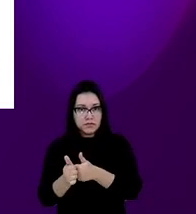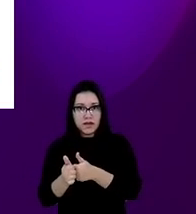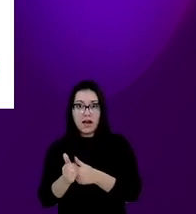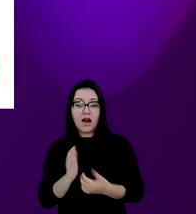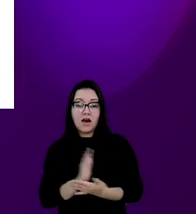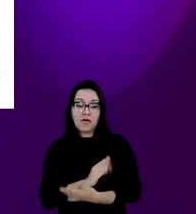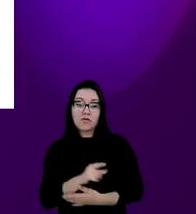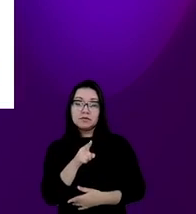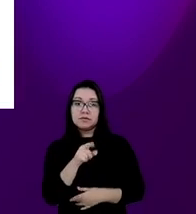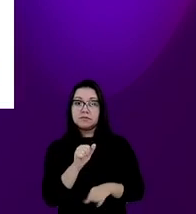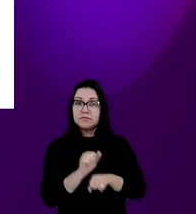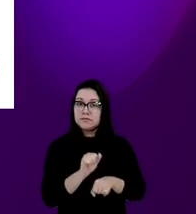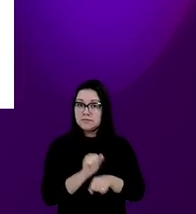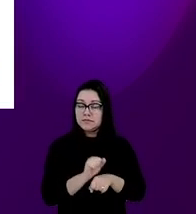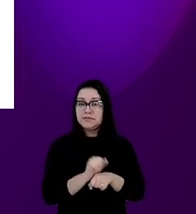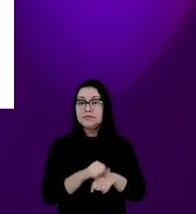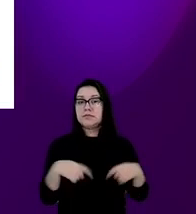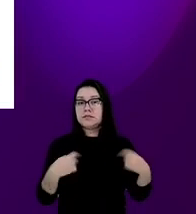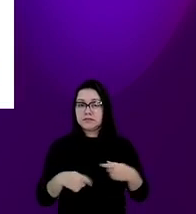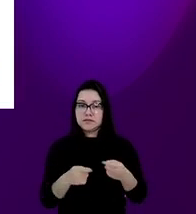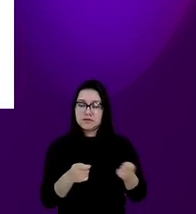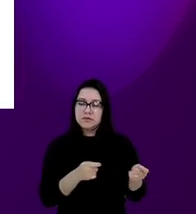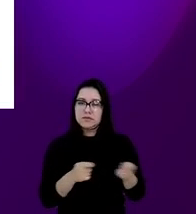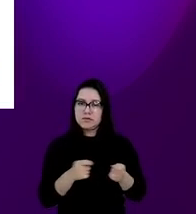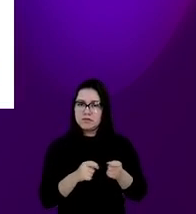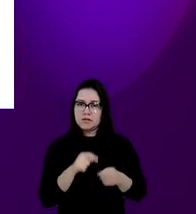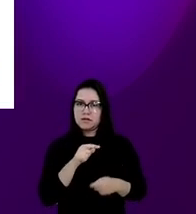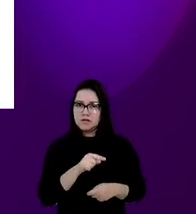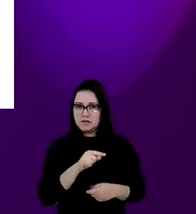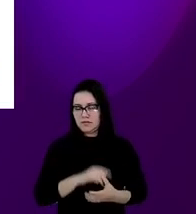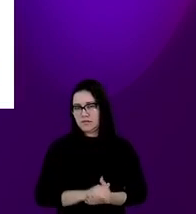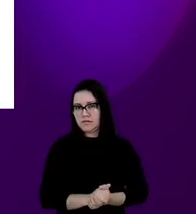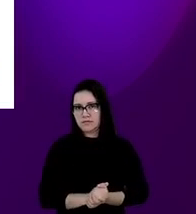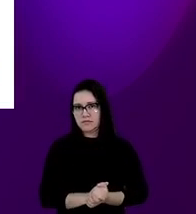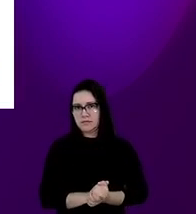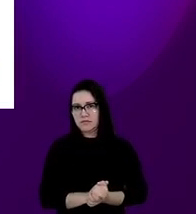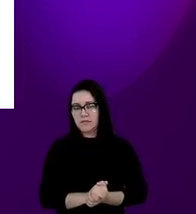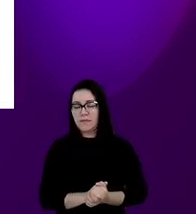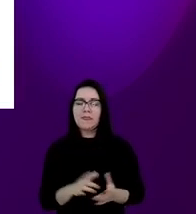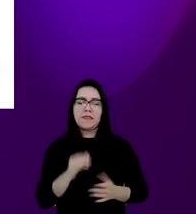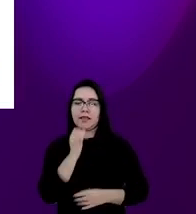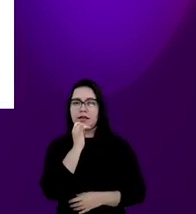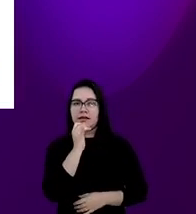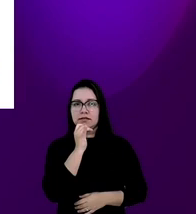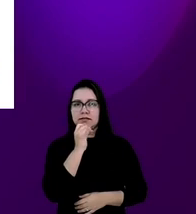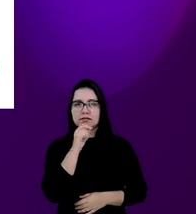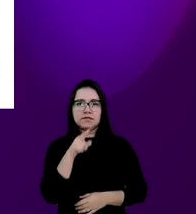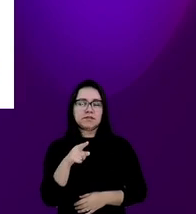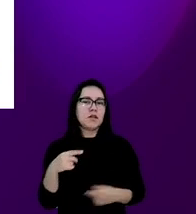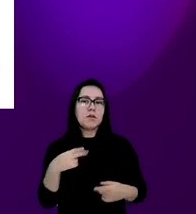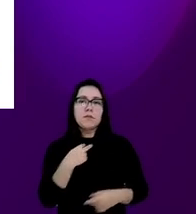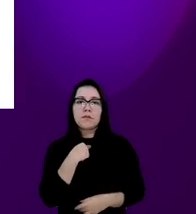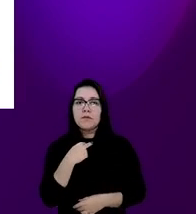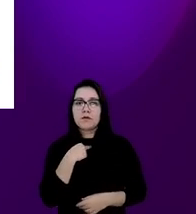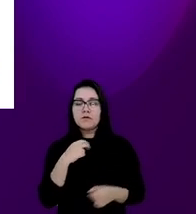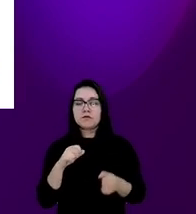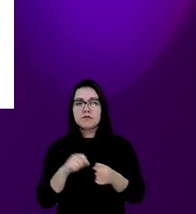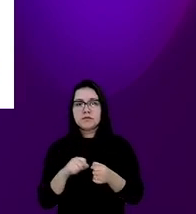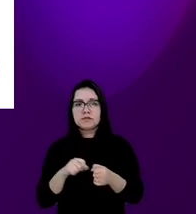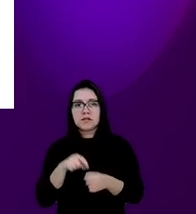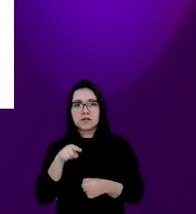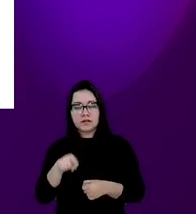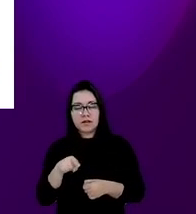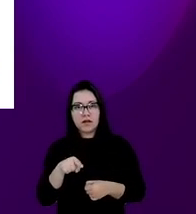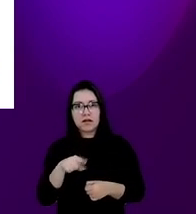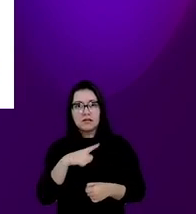esperar para seguir, ou pelo menos controlar uma situação antes de seguir. Então, por exemplo, você não deve fazer em pacientes que estão com